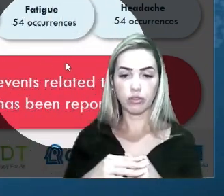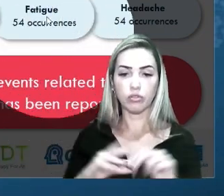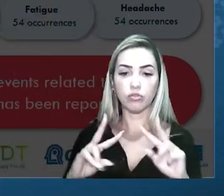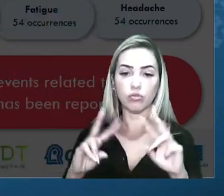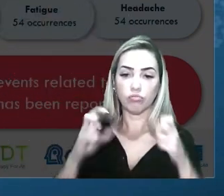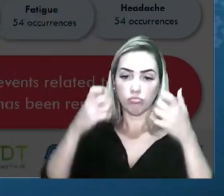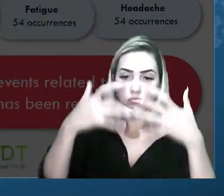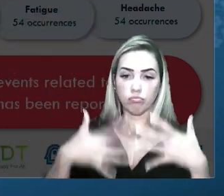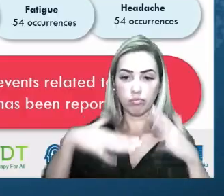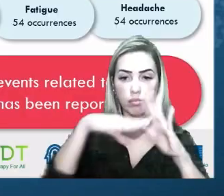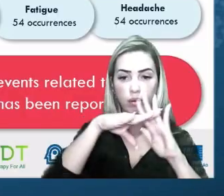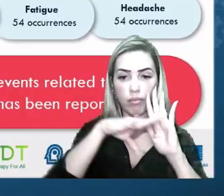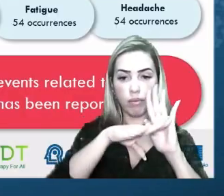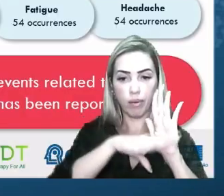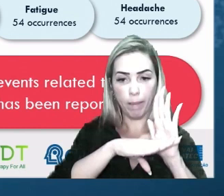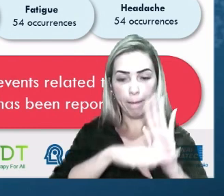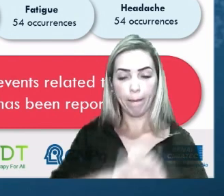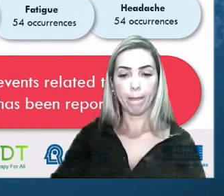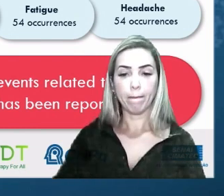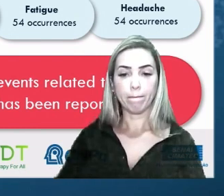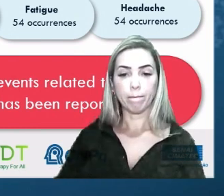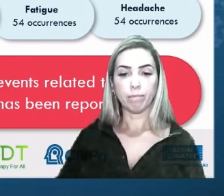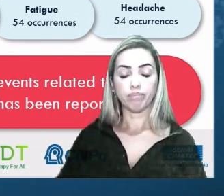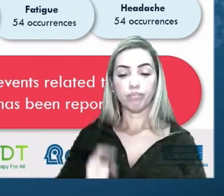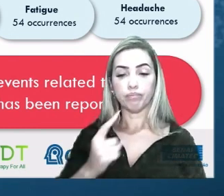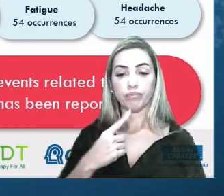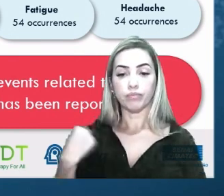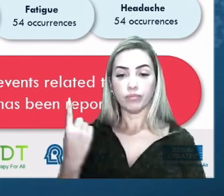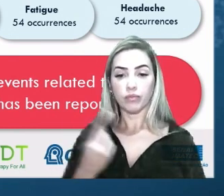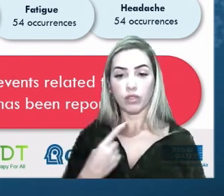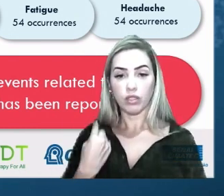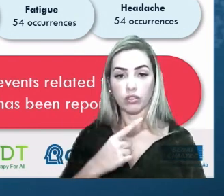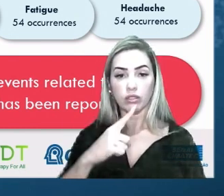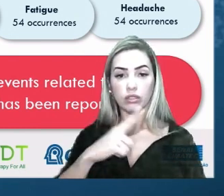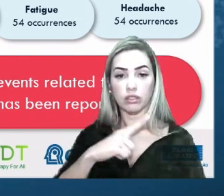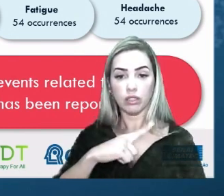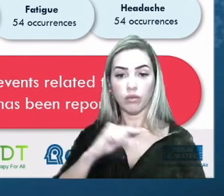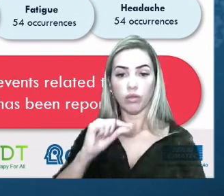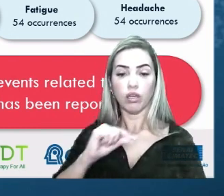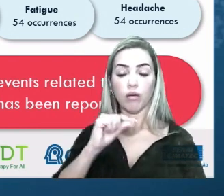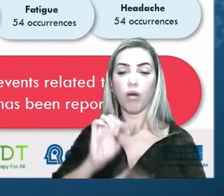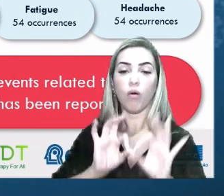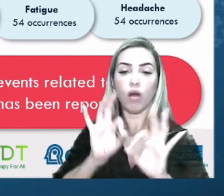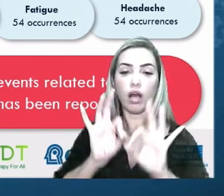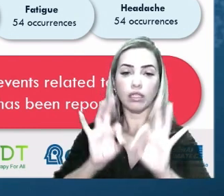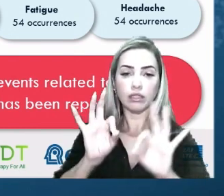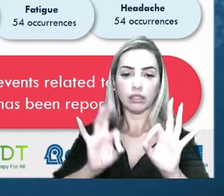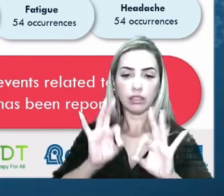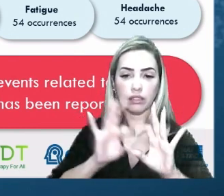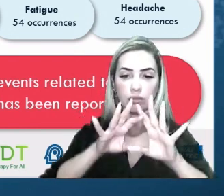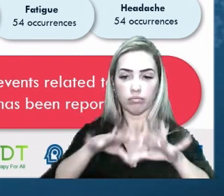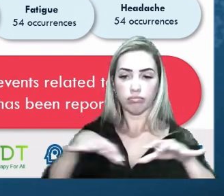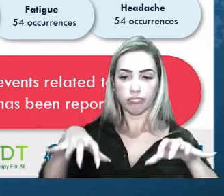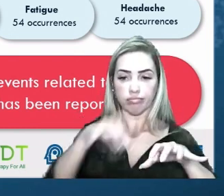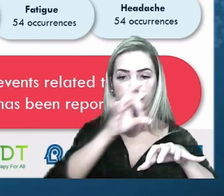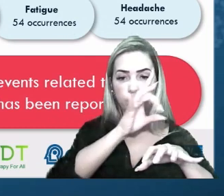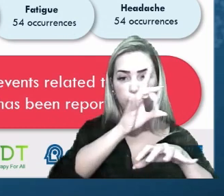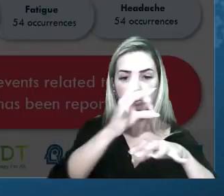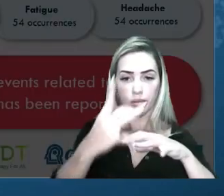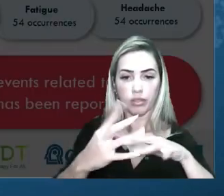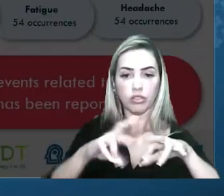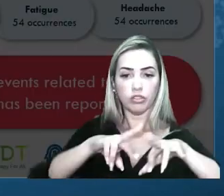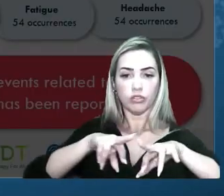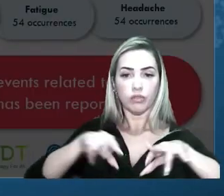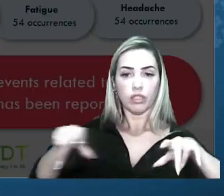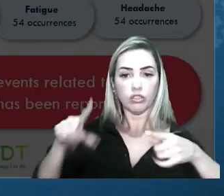relatados. A gente tem aqui uma distribuição dos vários